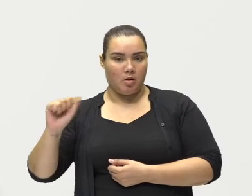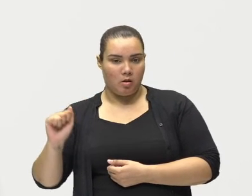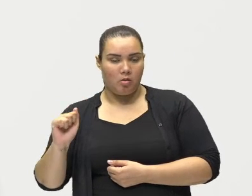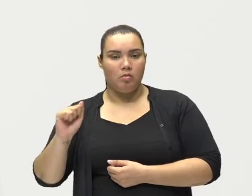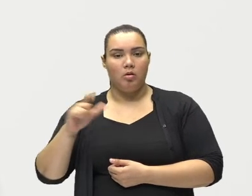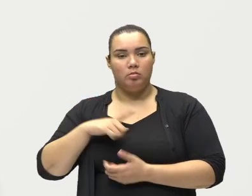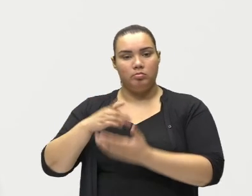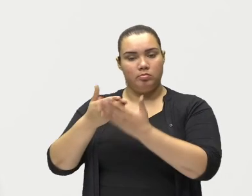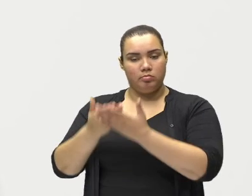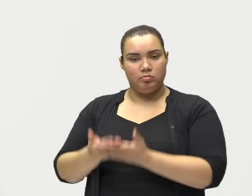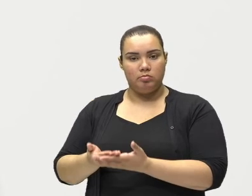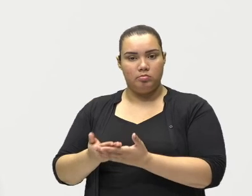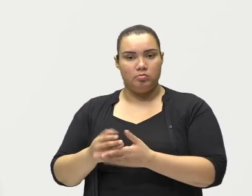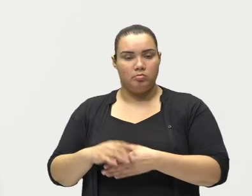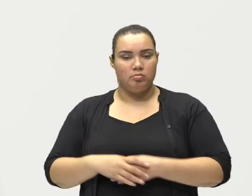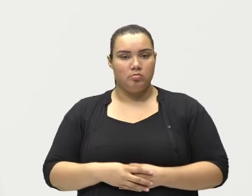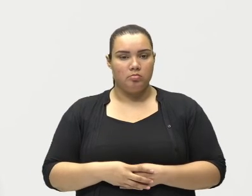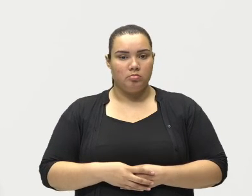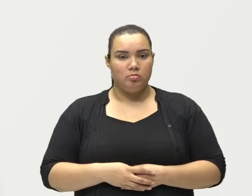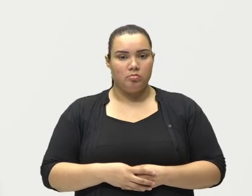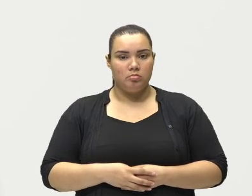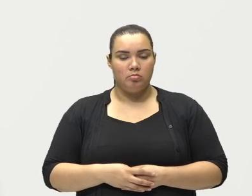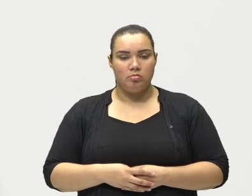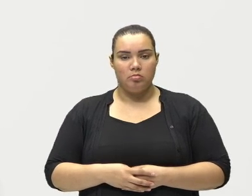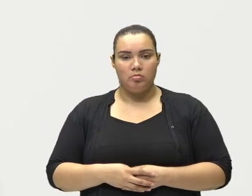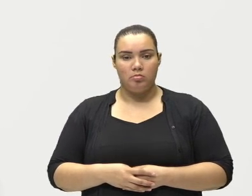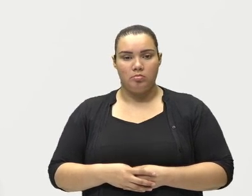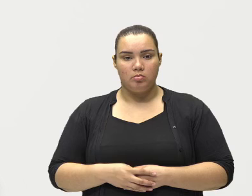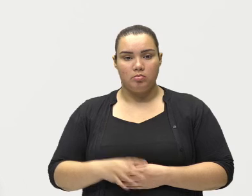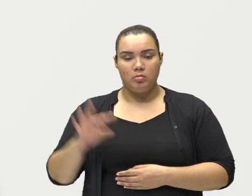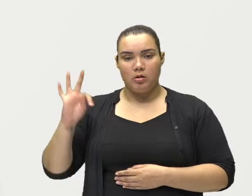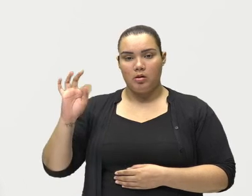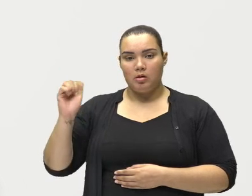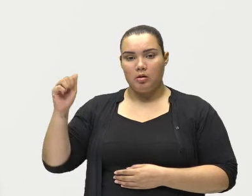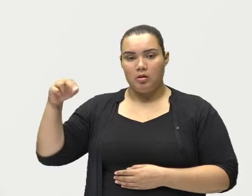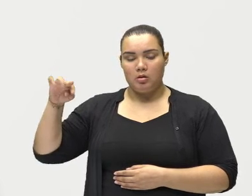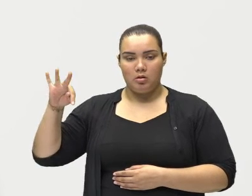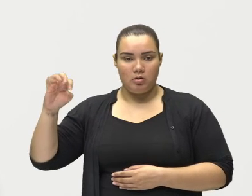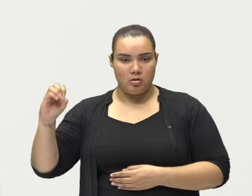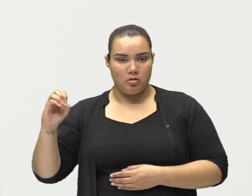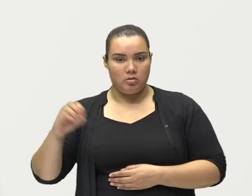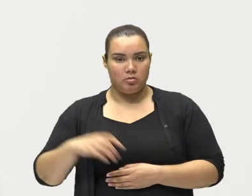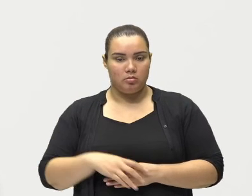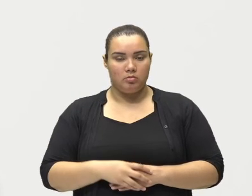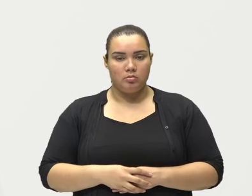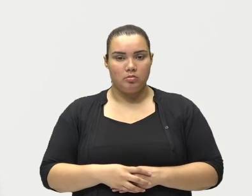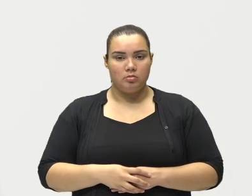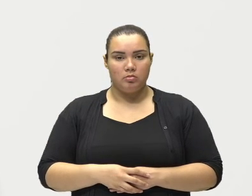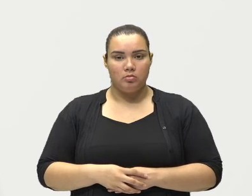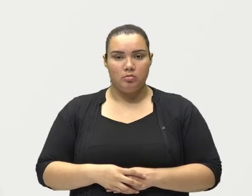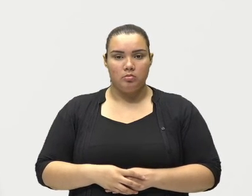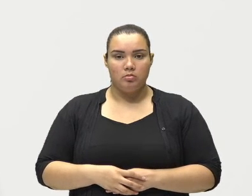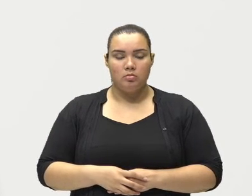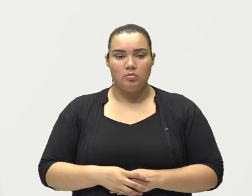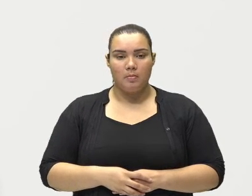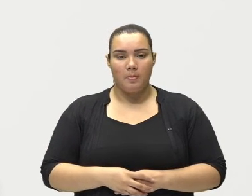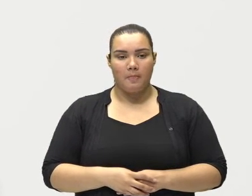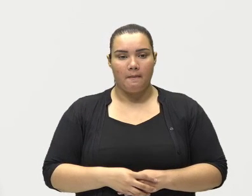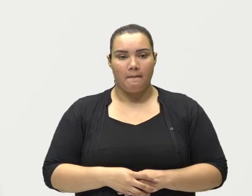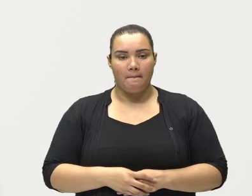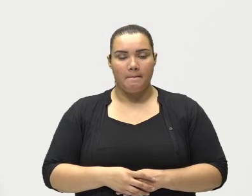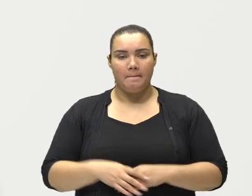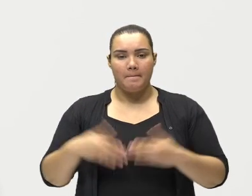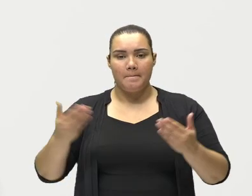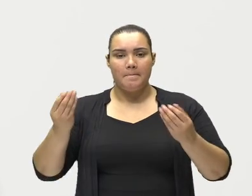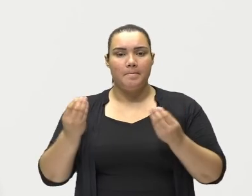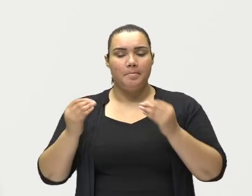dançar. Paula é estudiosa, tanto... Olha só. Qual é que você